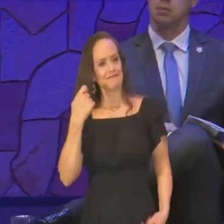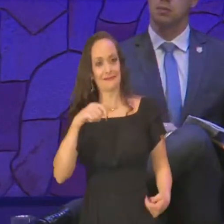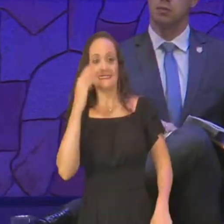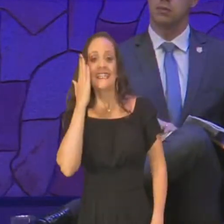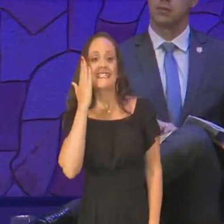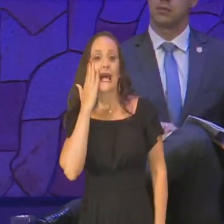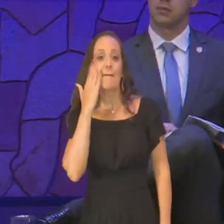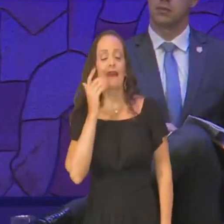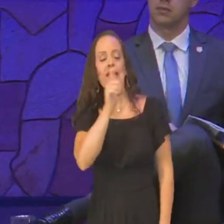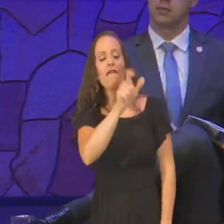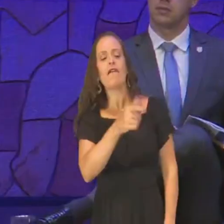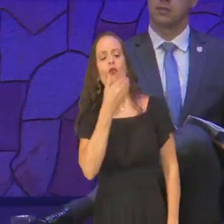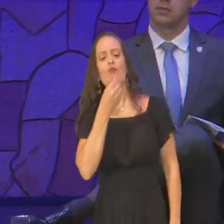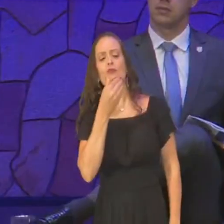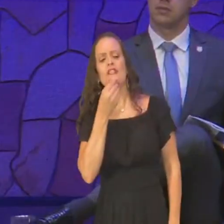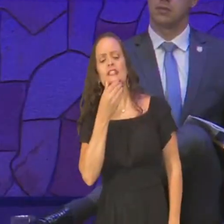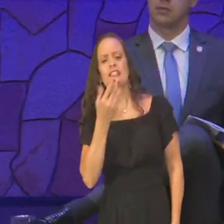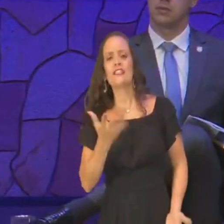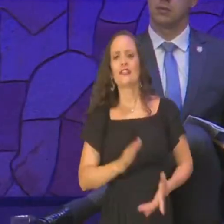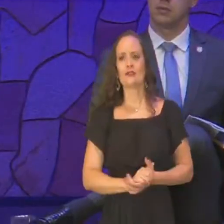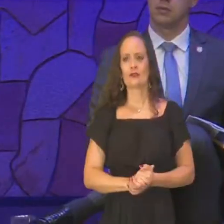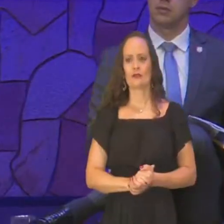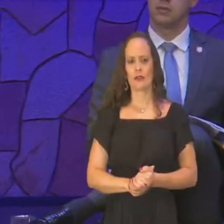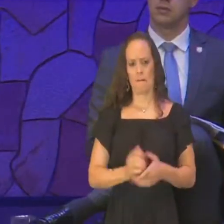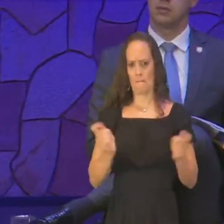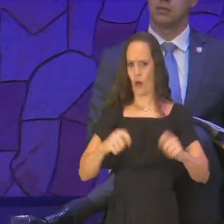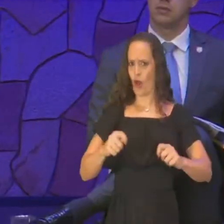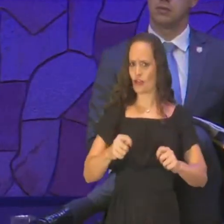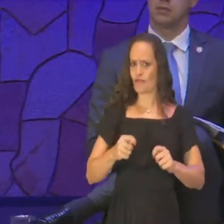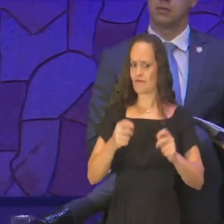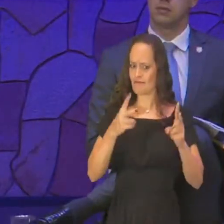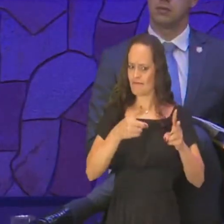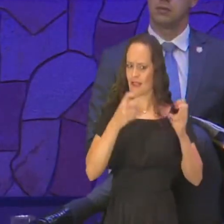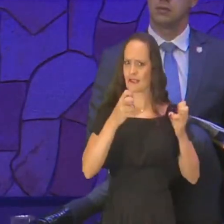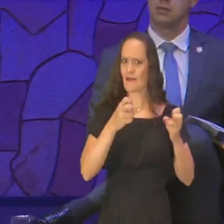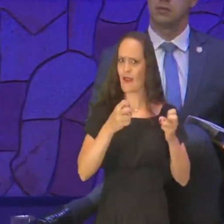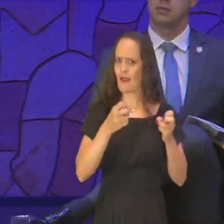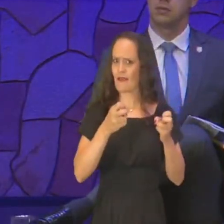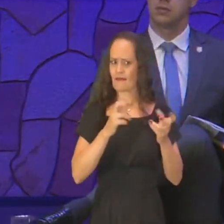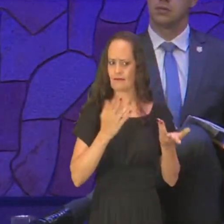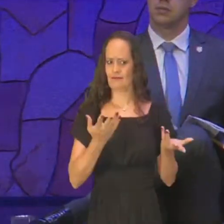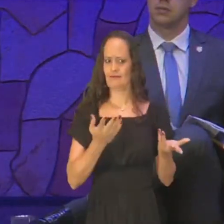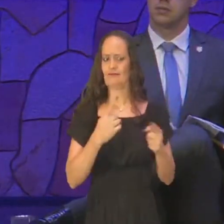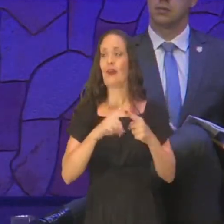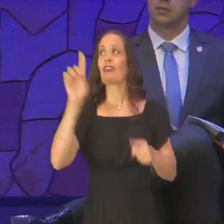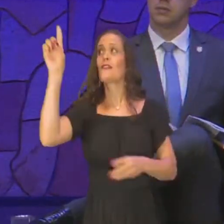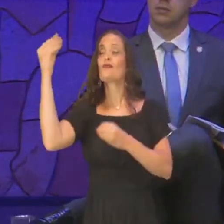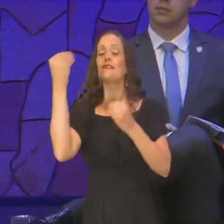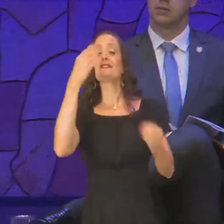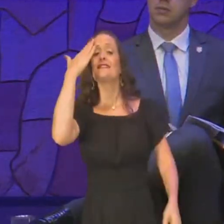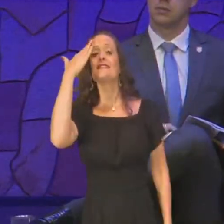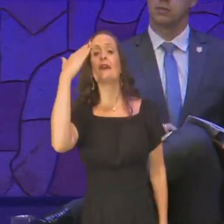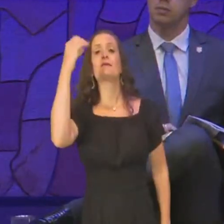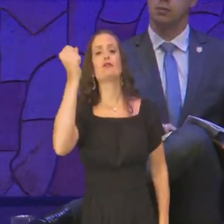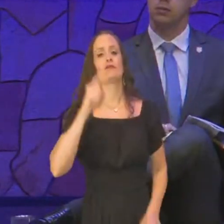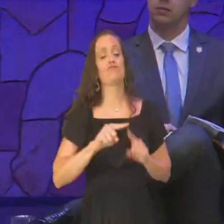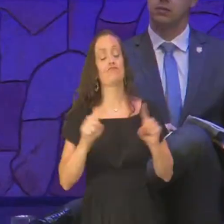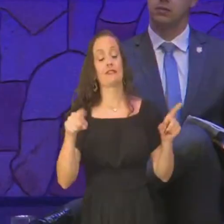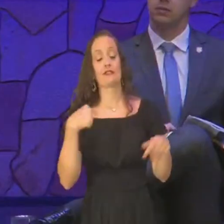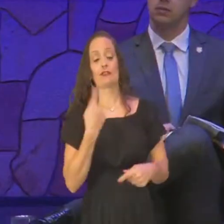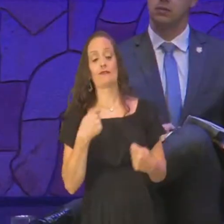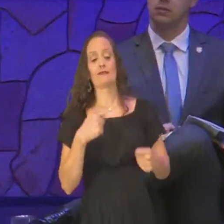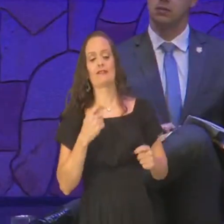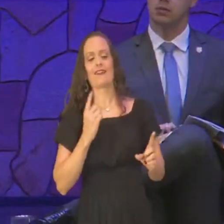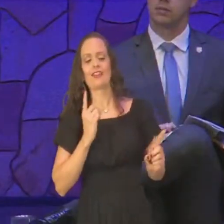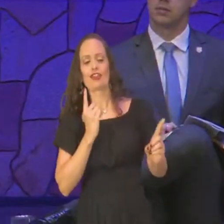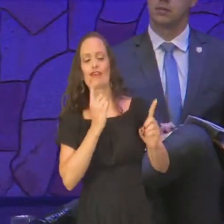O rapaz pode perceber da mesma forma, e Deus nos dá sabedoria, mas quantas vezes nós nos aproximamos